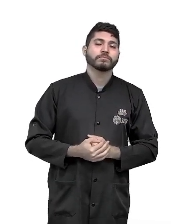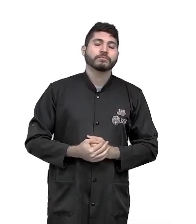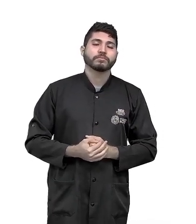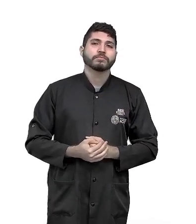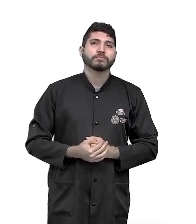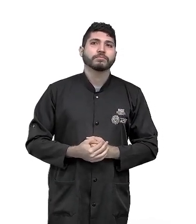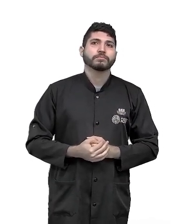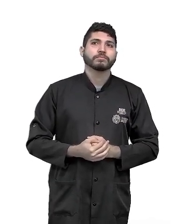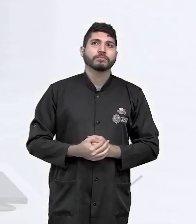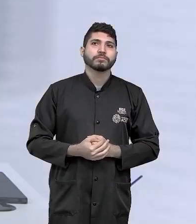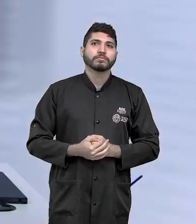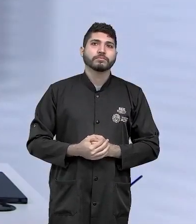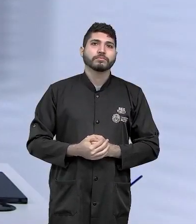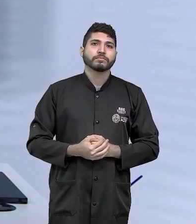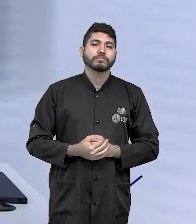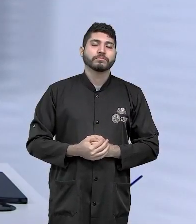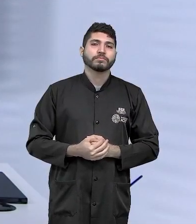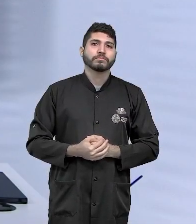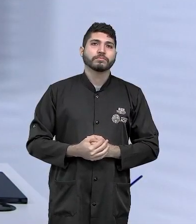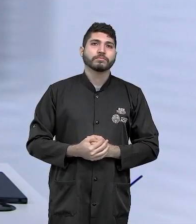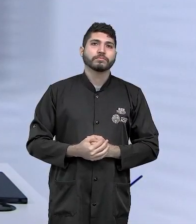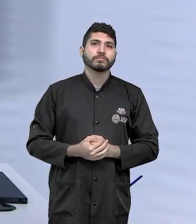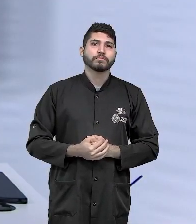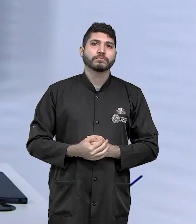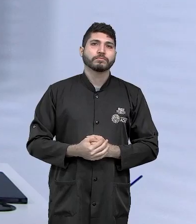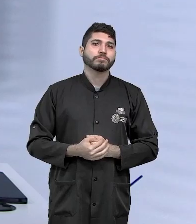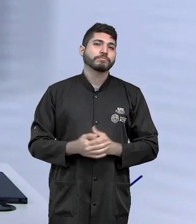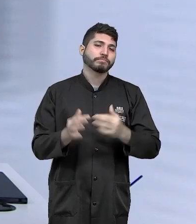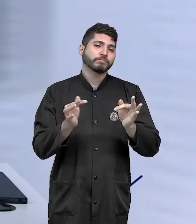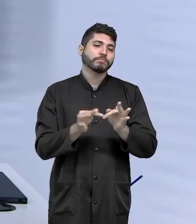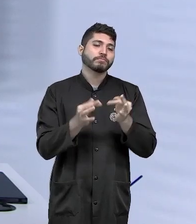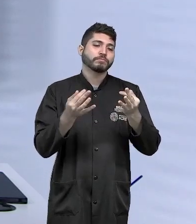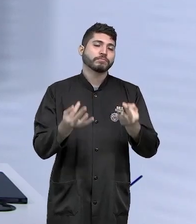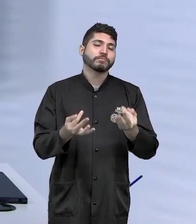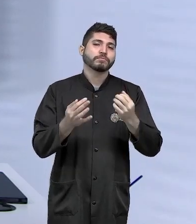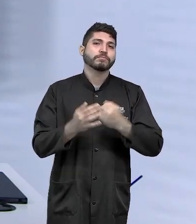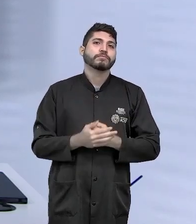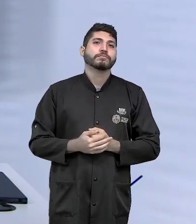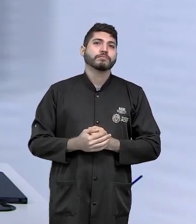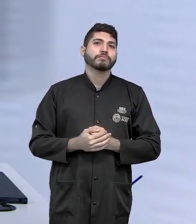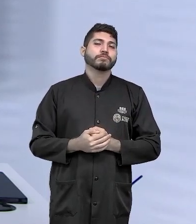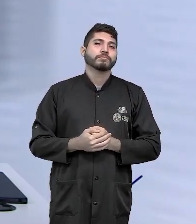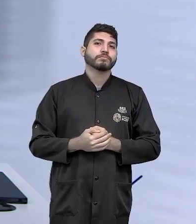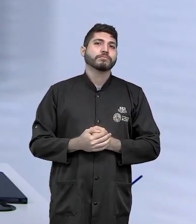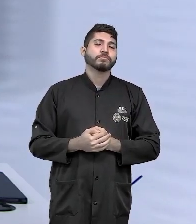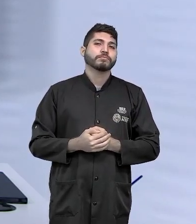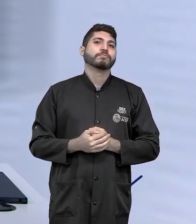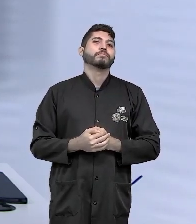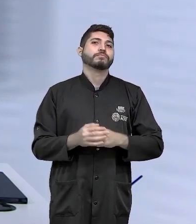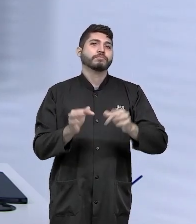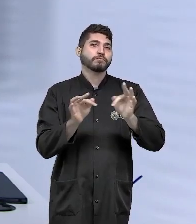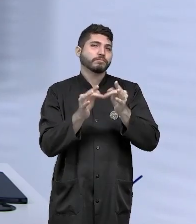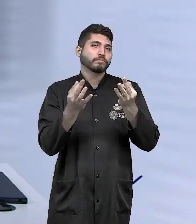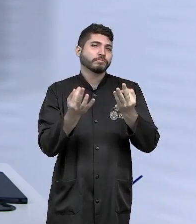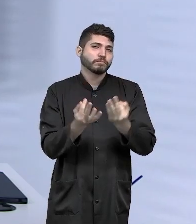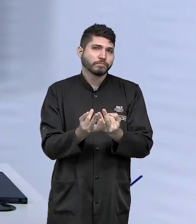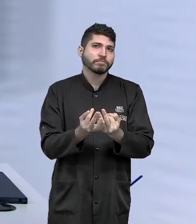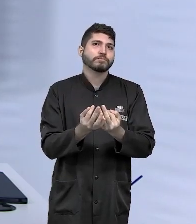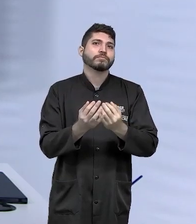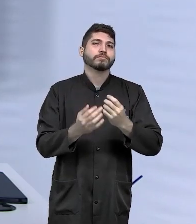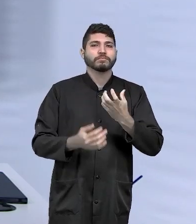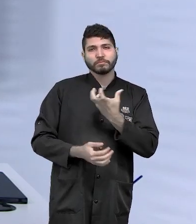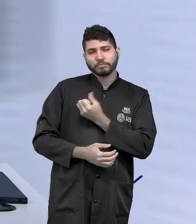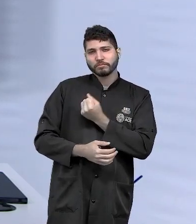dar uma olhadinha aqui, ó. Esse problema, por ser um problema mais simples, ele vai abordar a ideia de uma função cujo